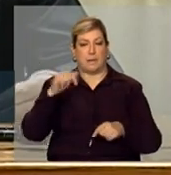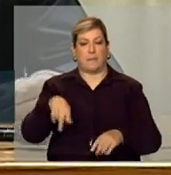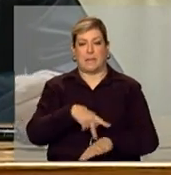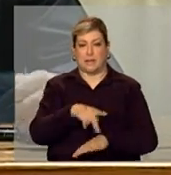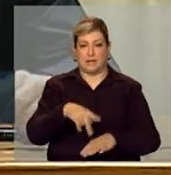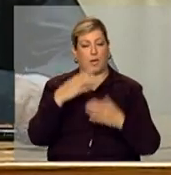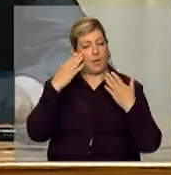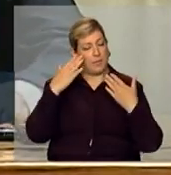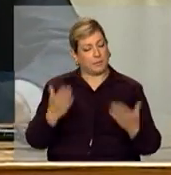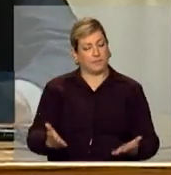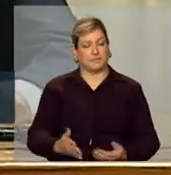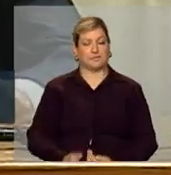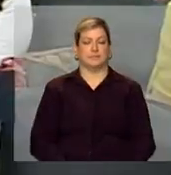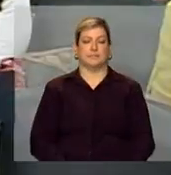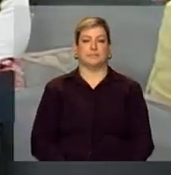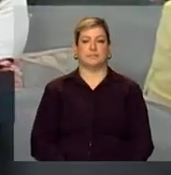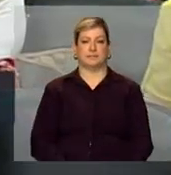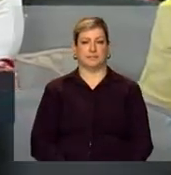país